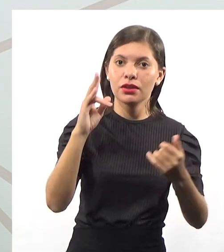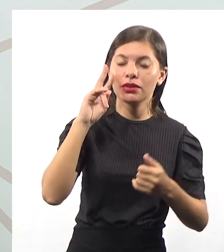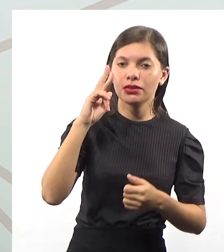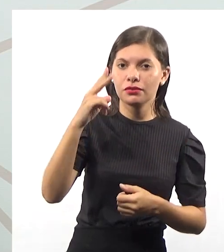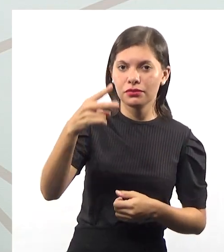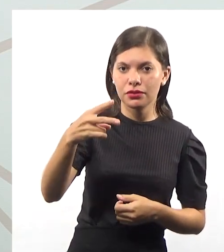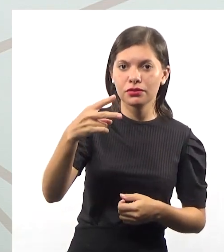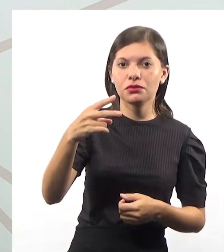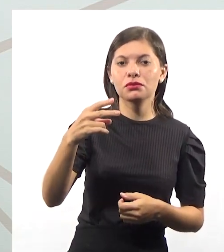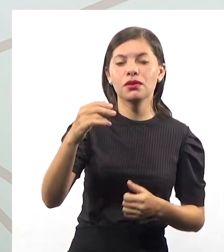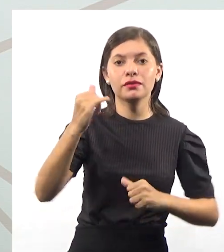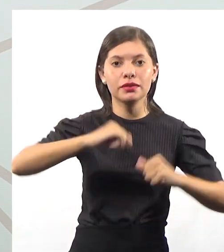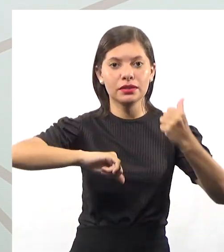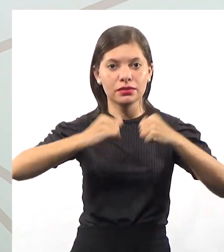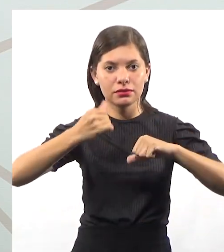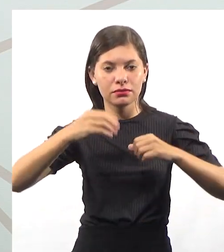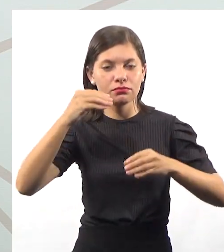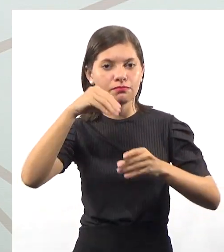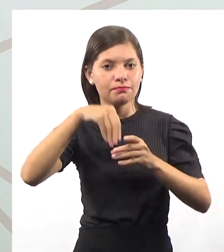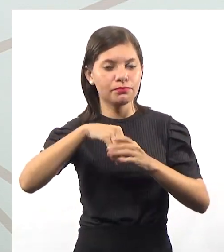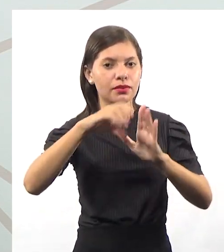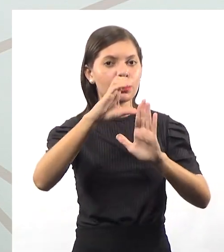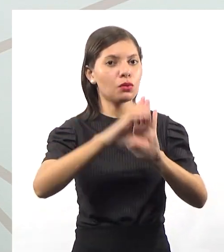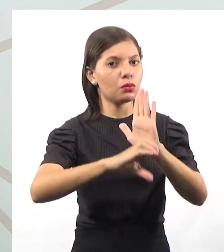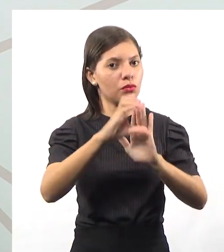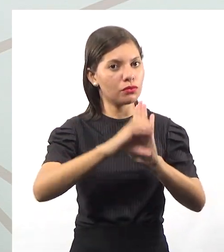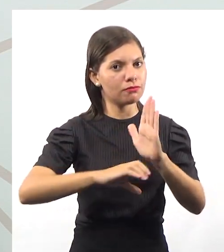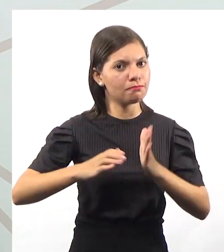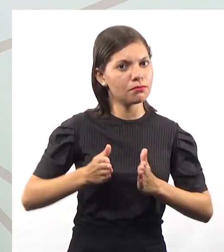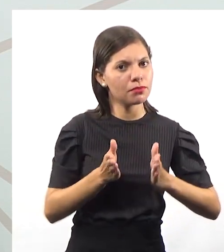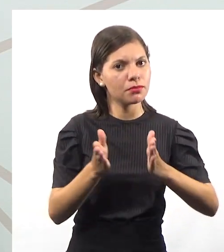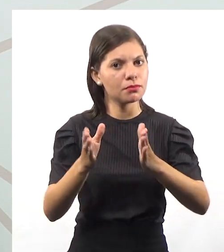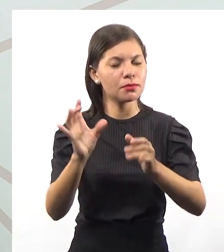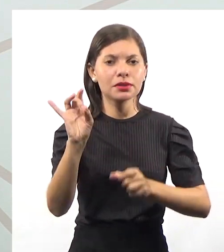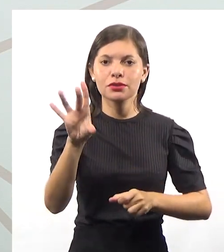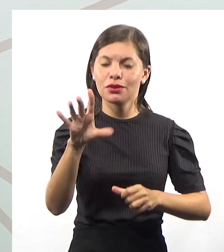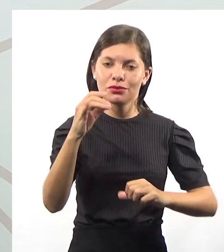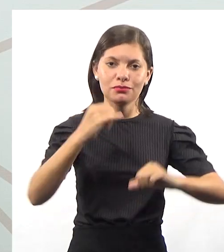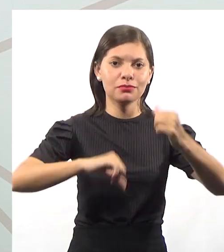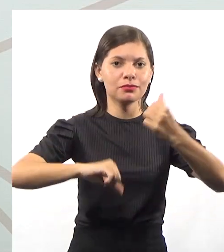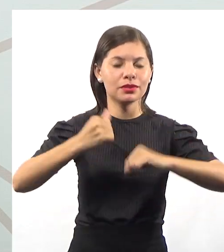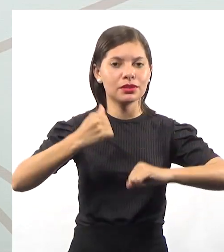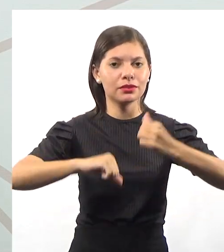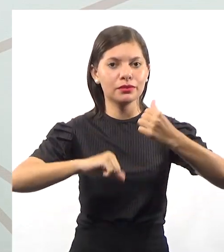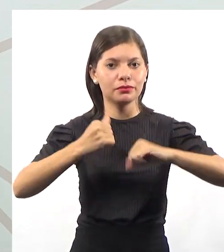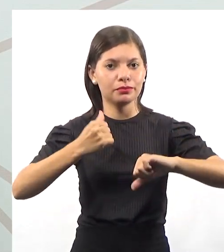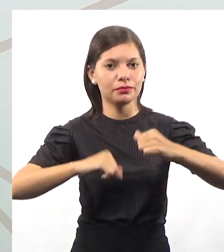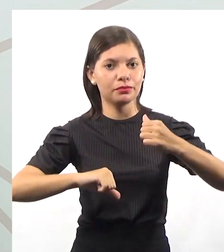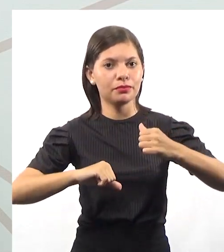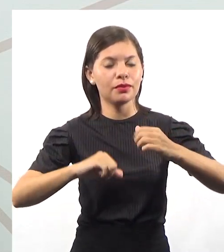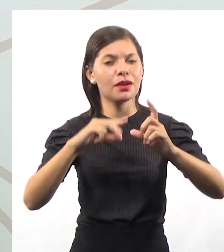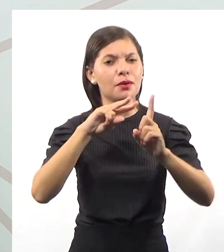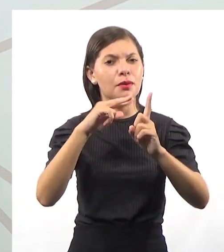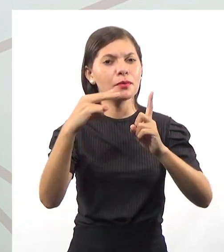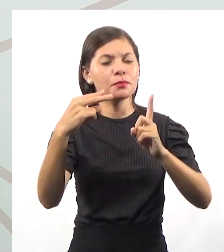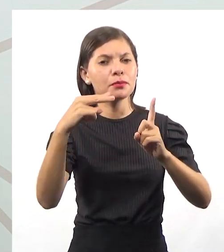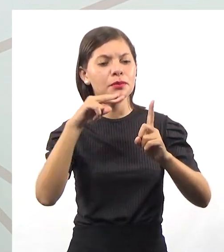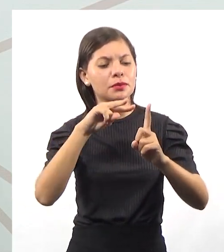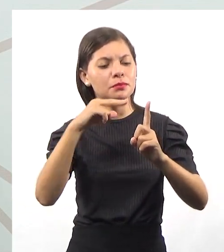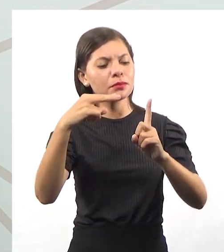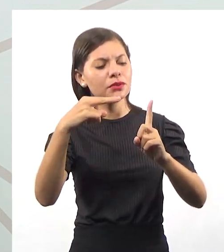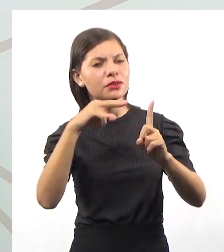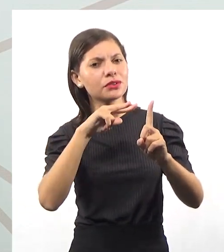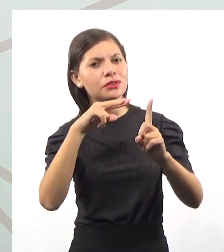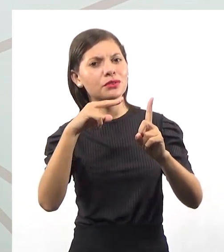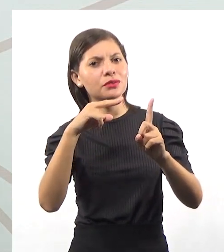dentro de currículo, mas vão ter aí uma jornada só sobre a avaliação. E a avaliação na perspectiva,